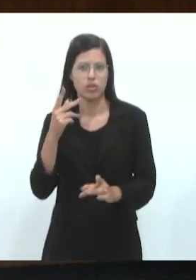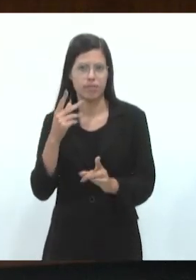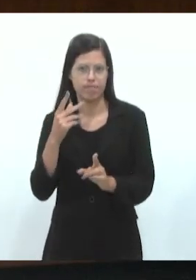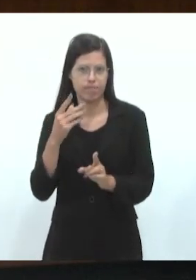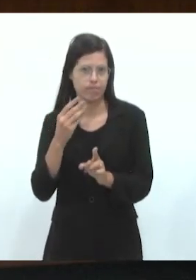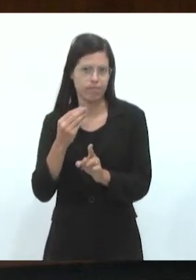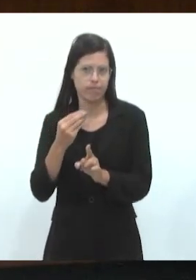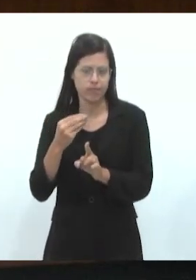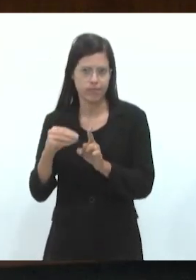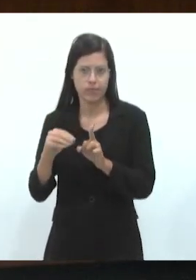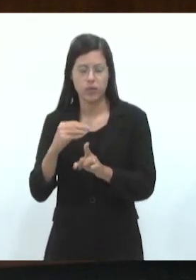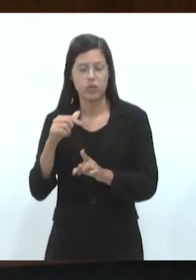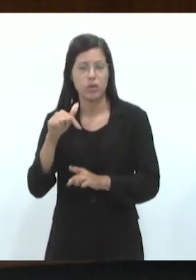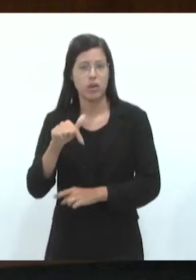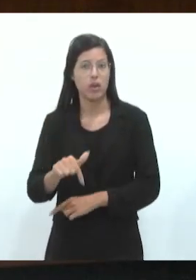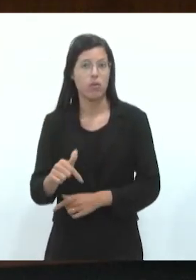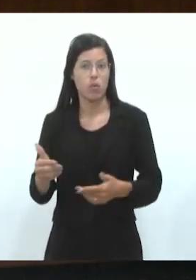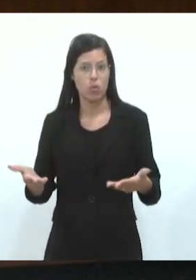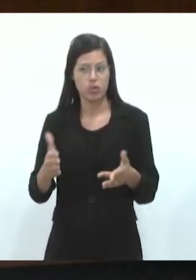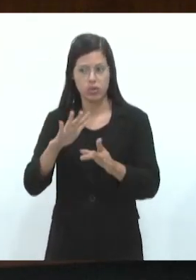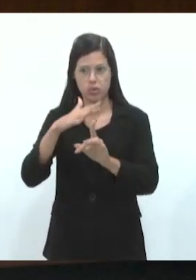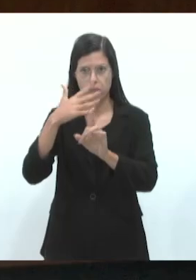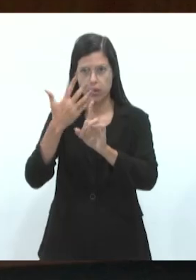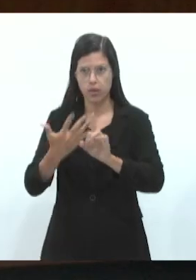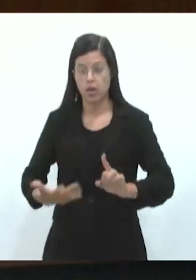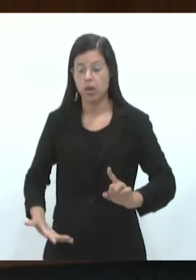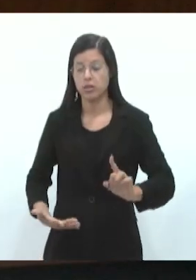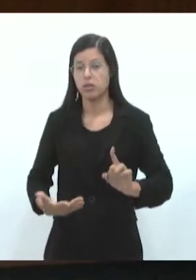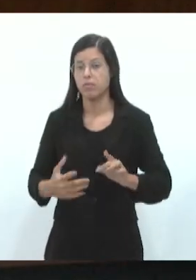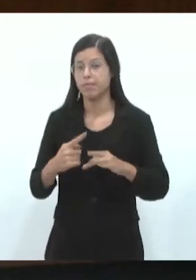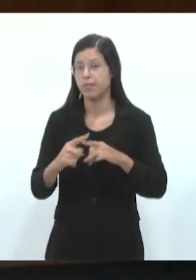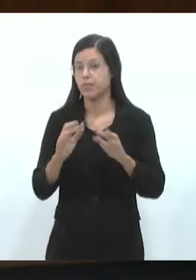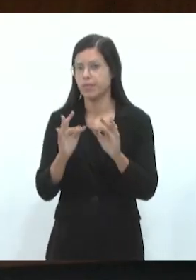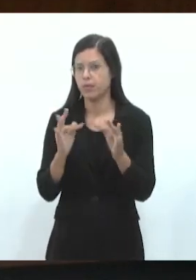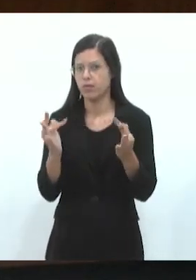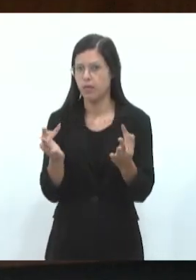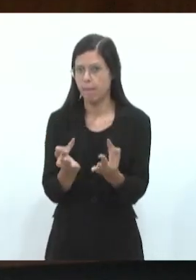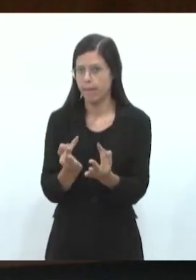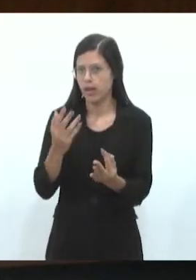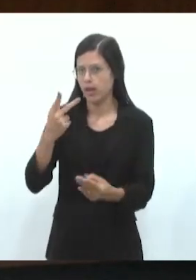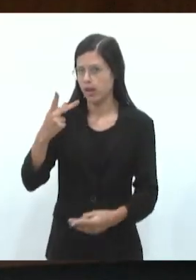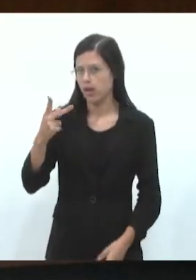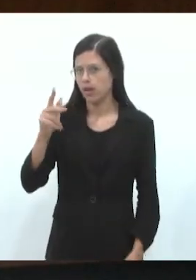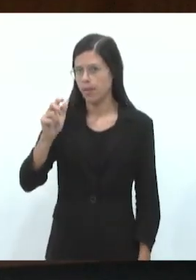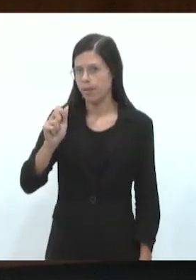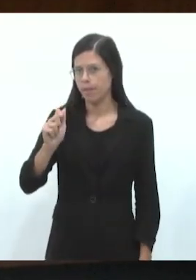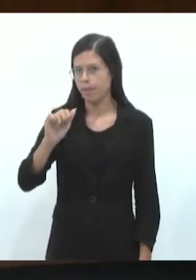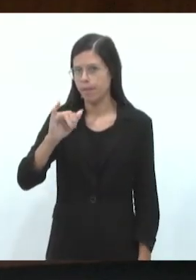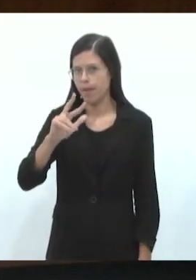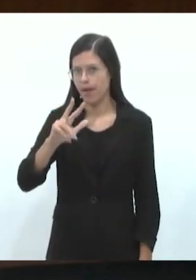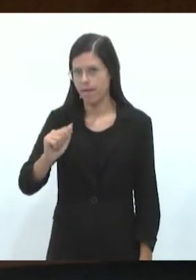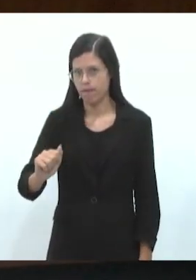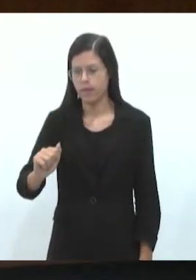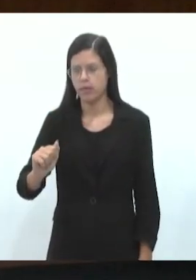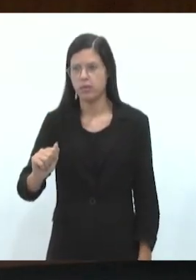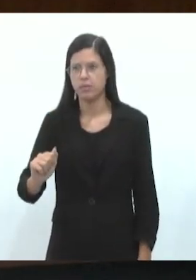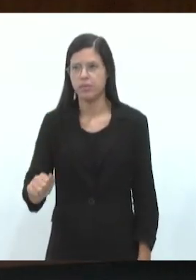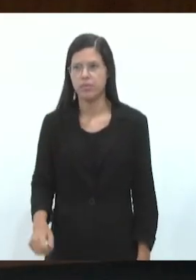recebe a sua homenagem porque a família Paiva, né, teve o seu